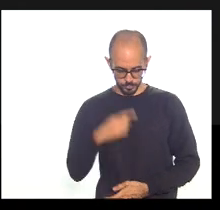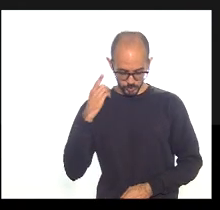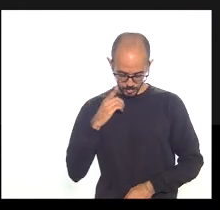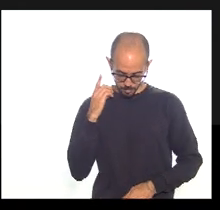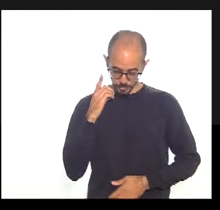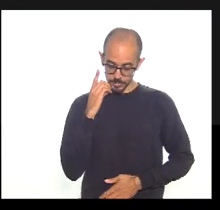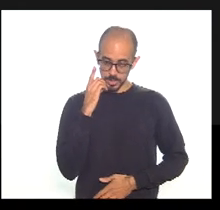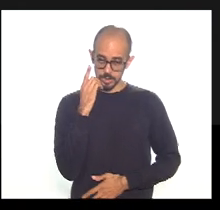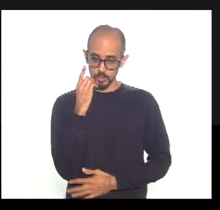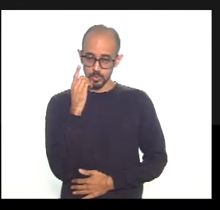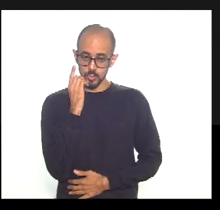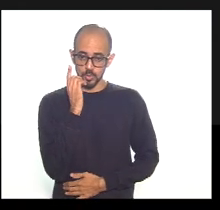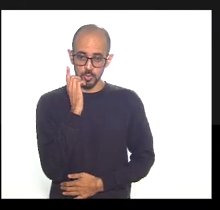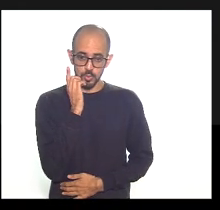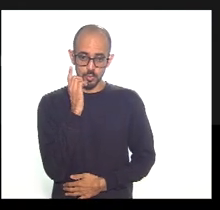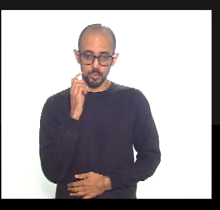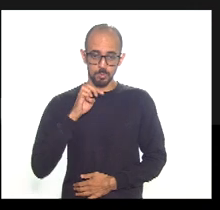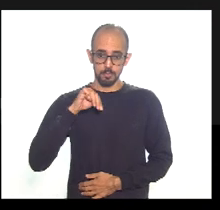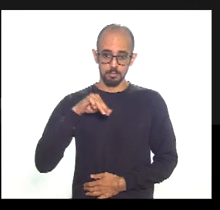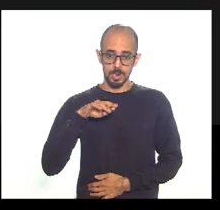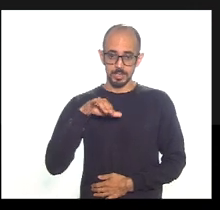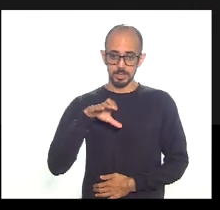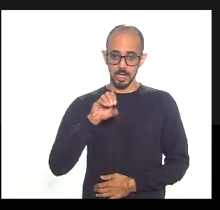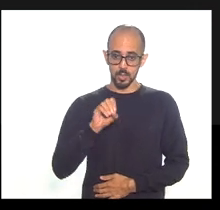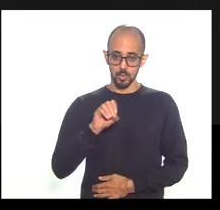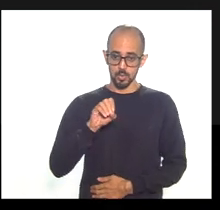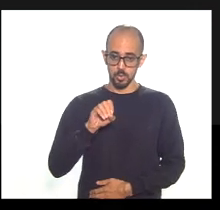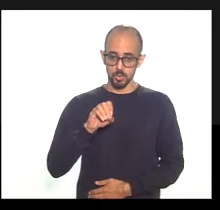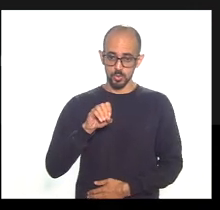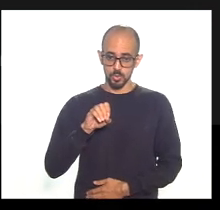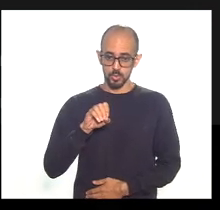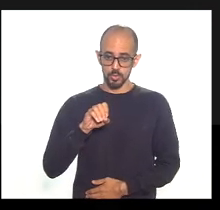Deputado Marcelo Seudino.